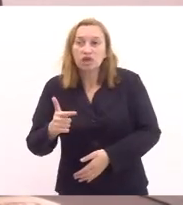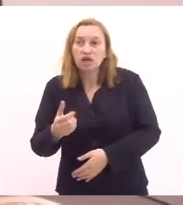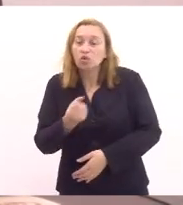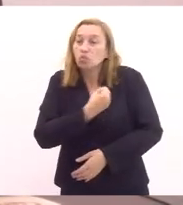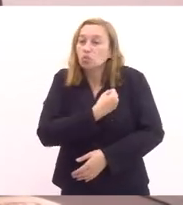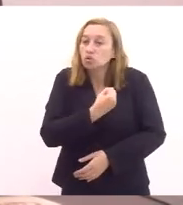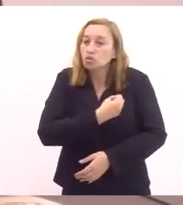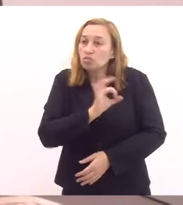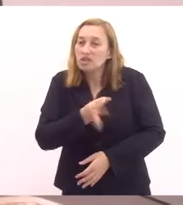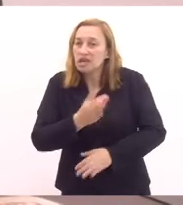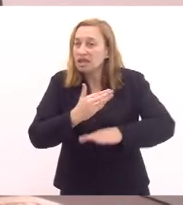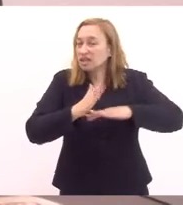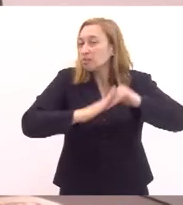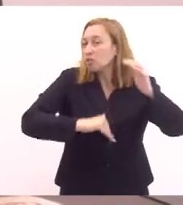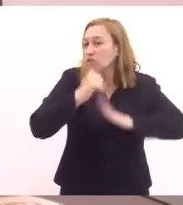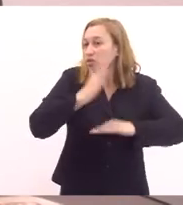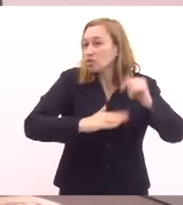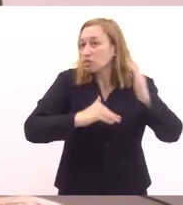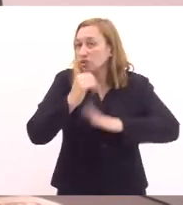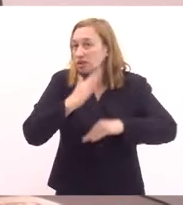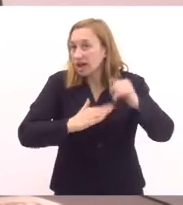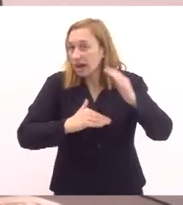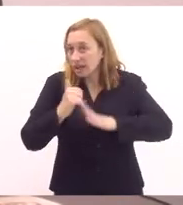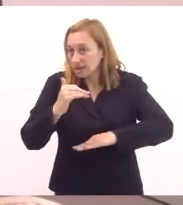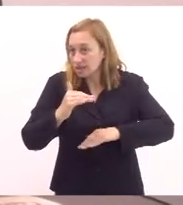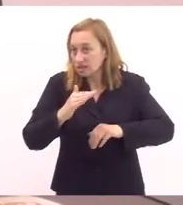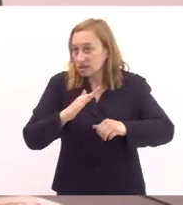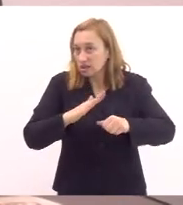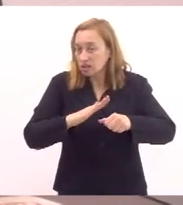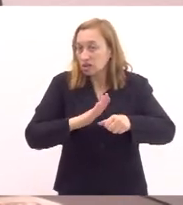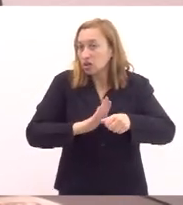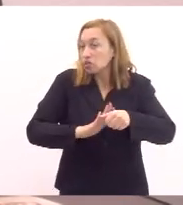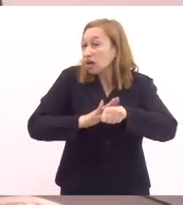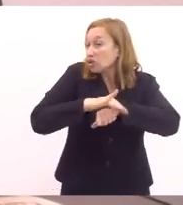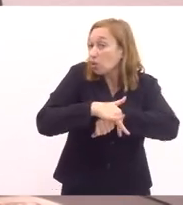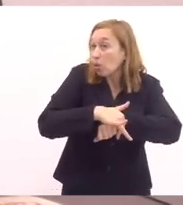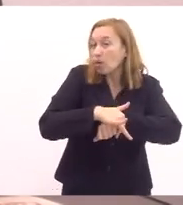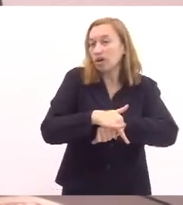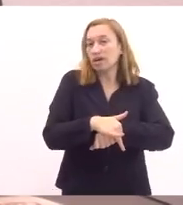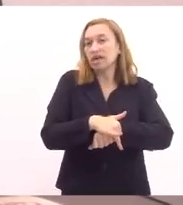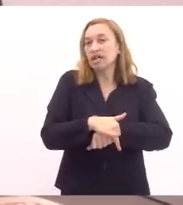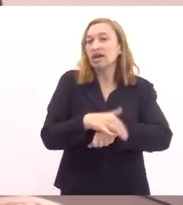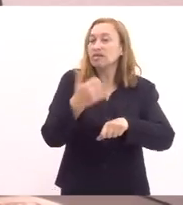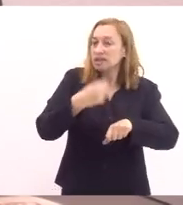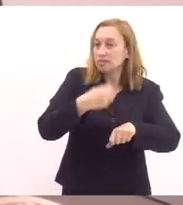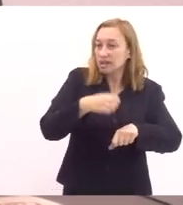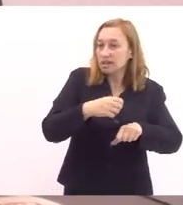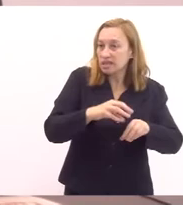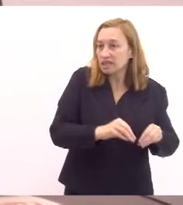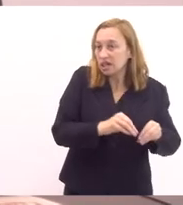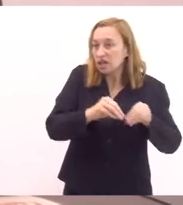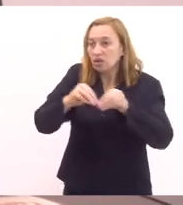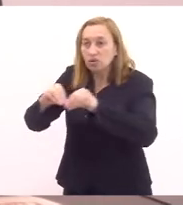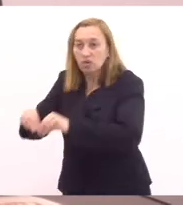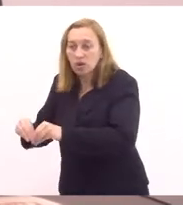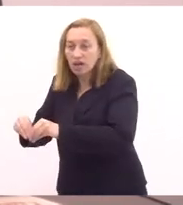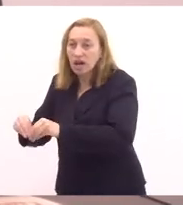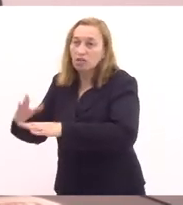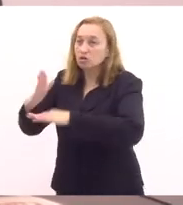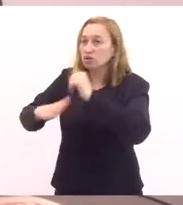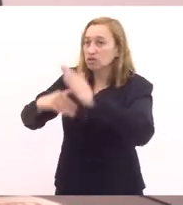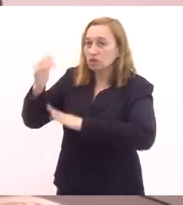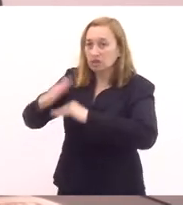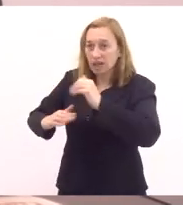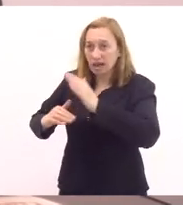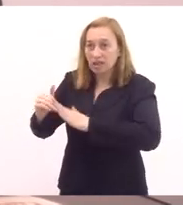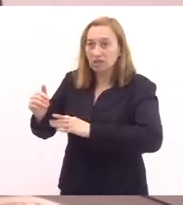plantão com tranquilidade aí você fica tendo que deslocar profissional é da emergência para atender fazer parto